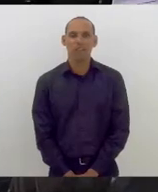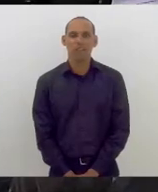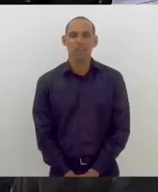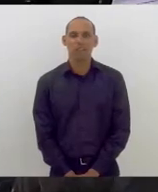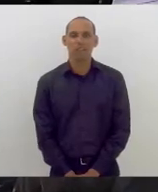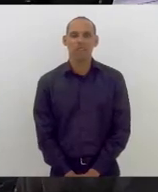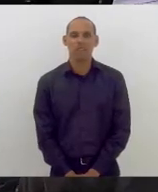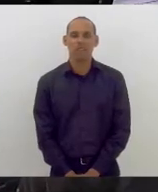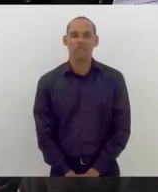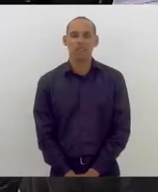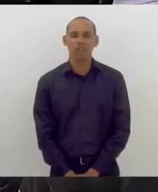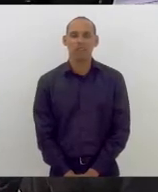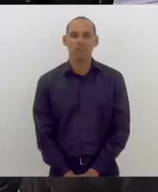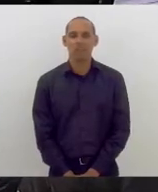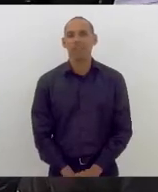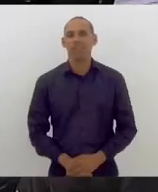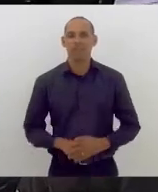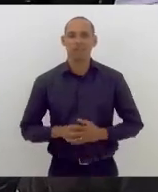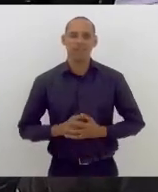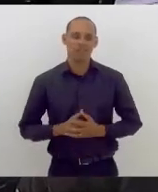funciona?